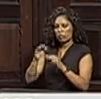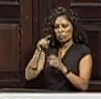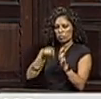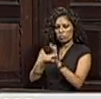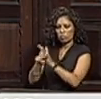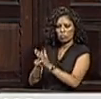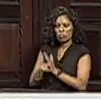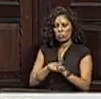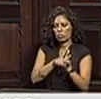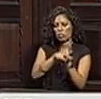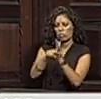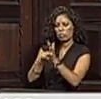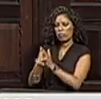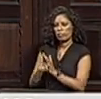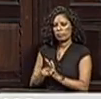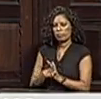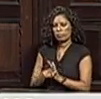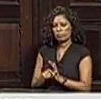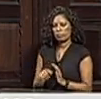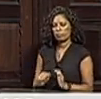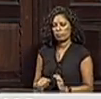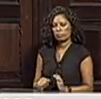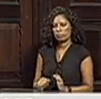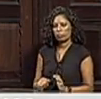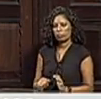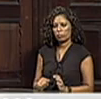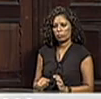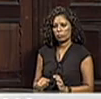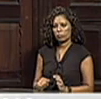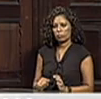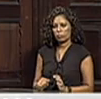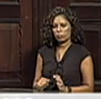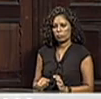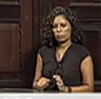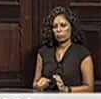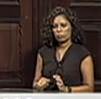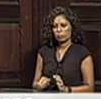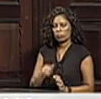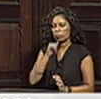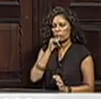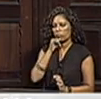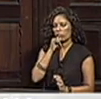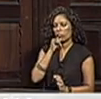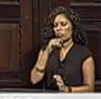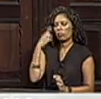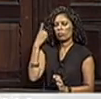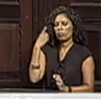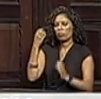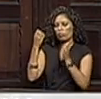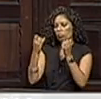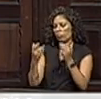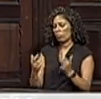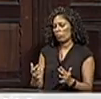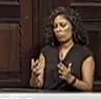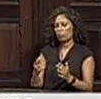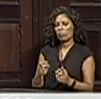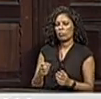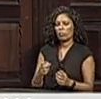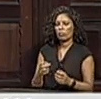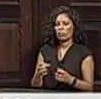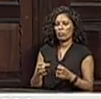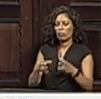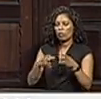Ramos. A gente está incluindo esses profissionais, acabou de incluir na faixa 5, que é a faixa onde estão inseridos